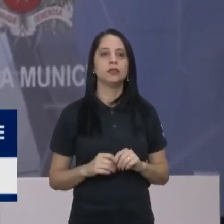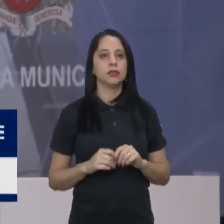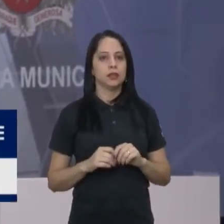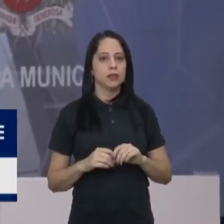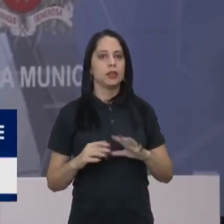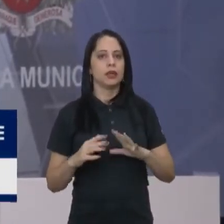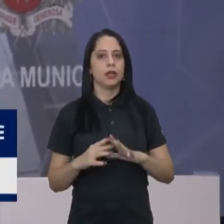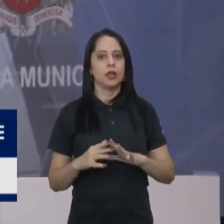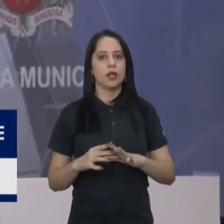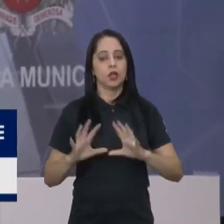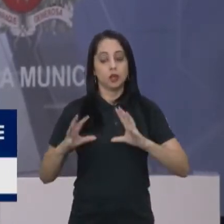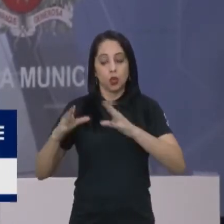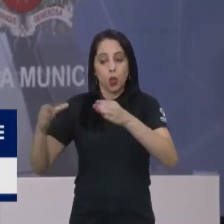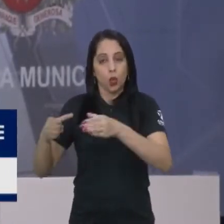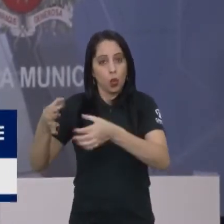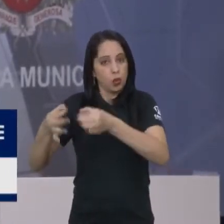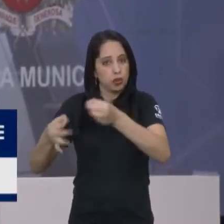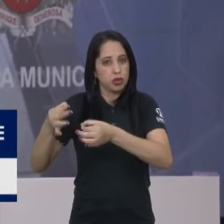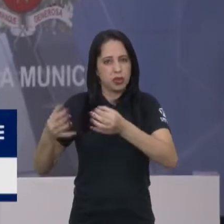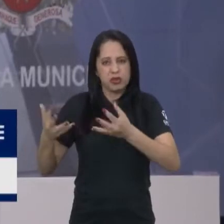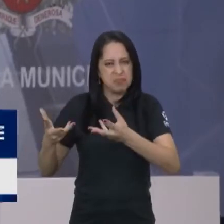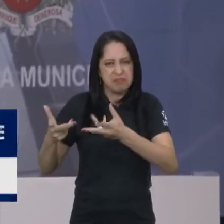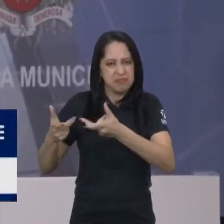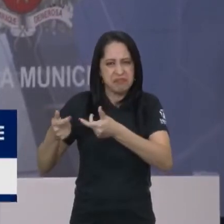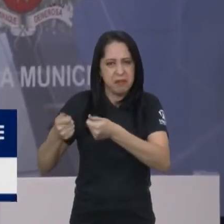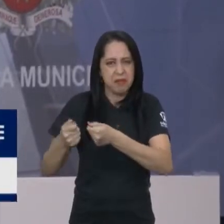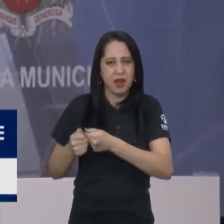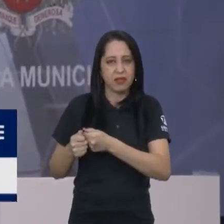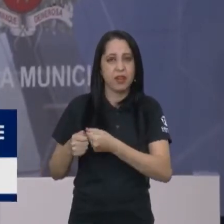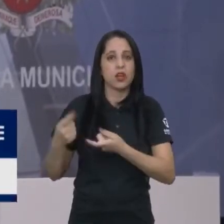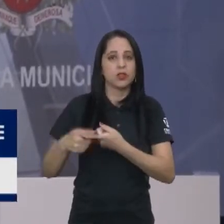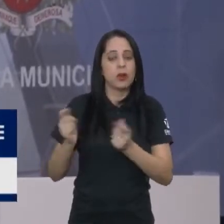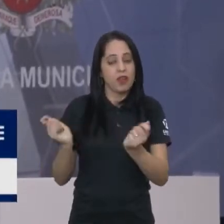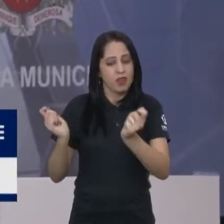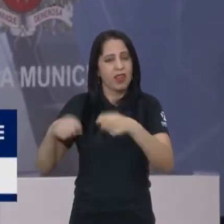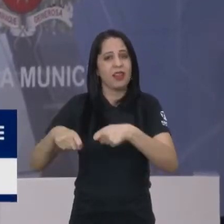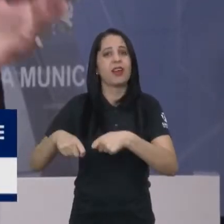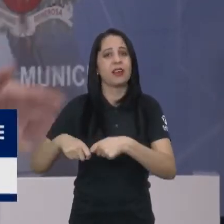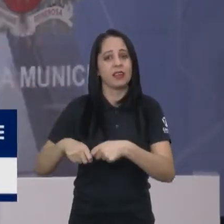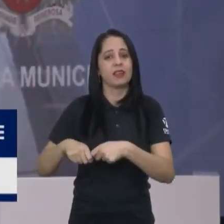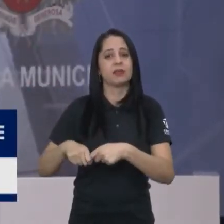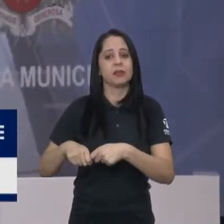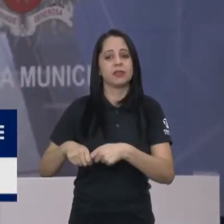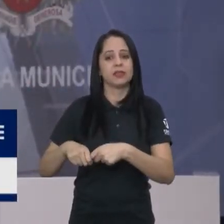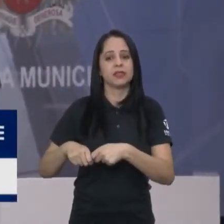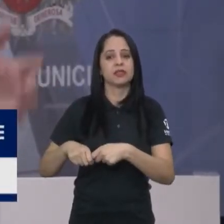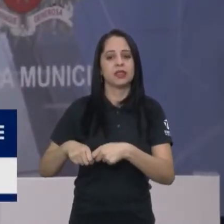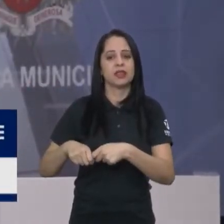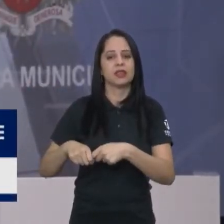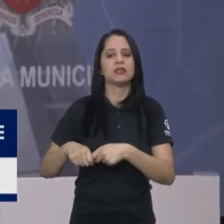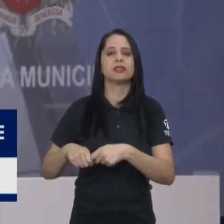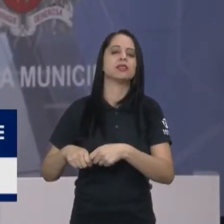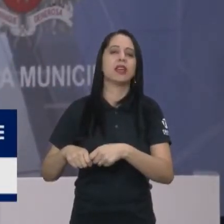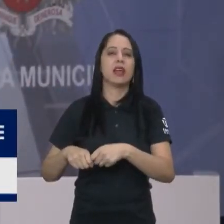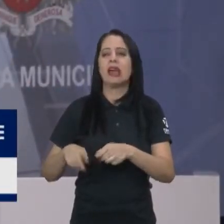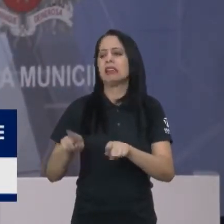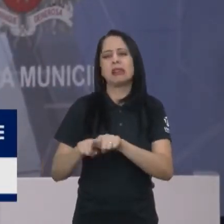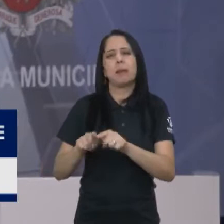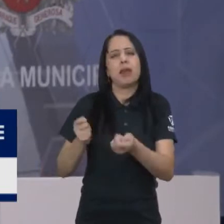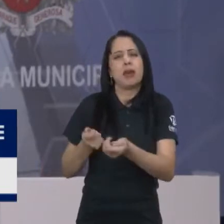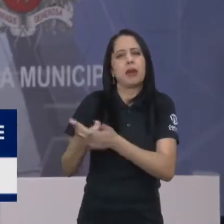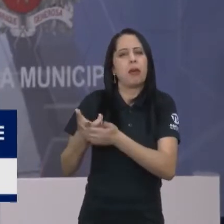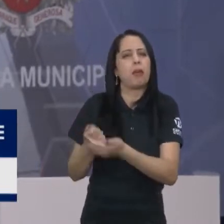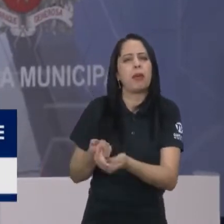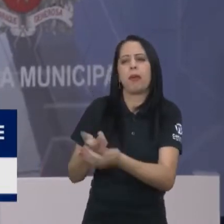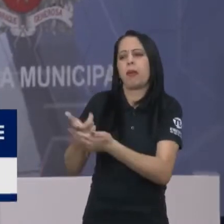toda do jurídico, foi fantástica, porque foi possível, mas na verdade foram outros parques, né? Essa lista